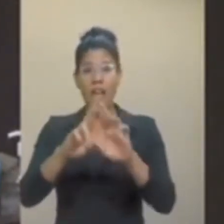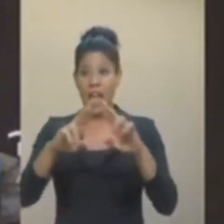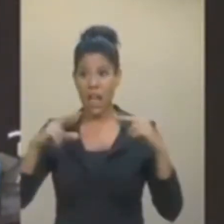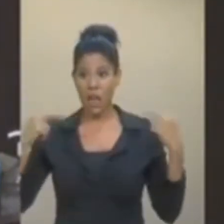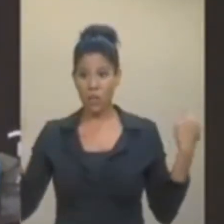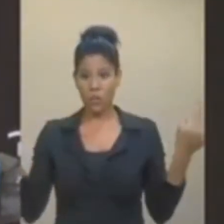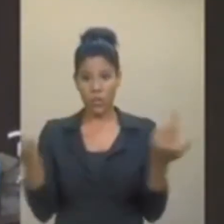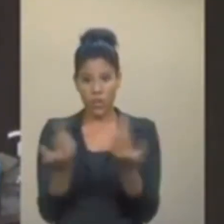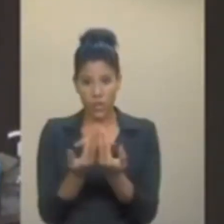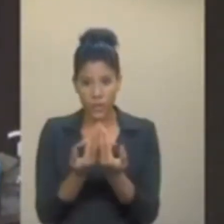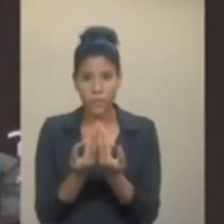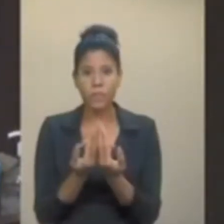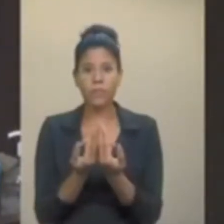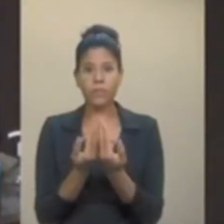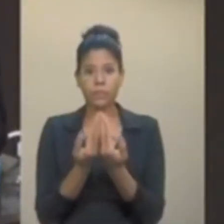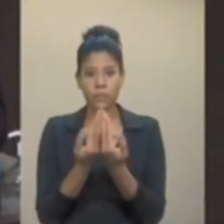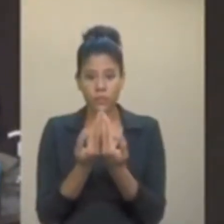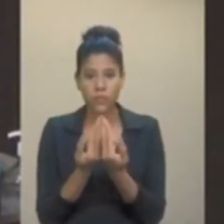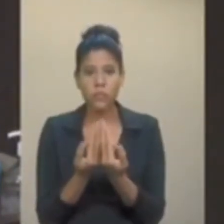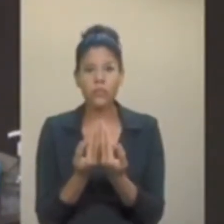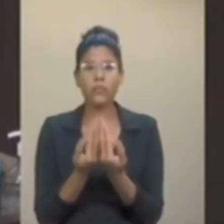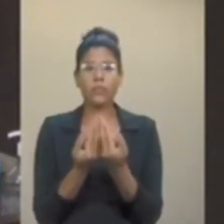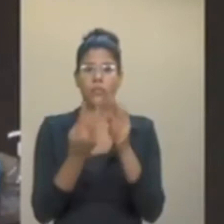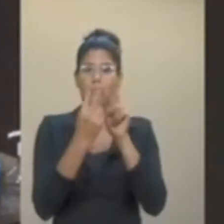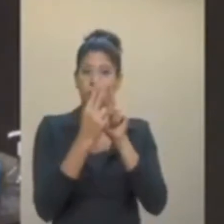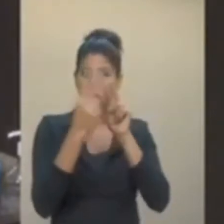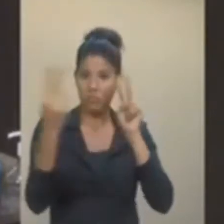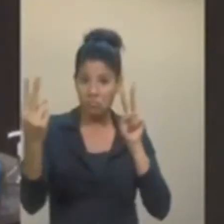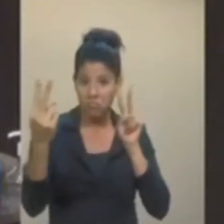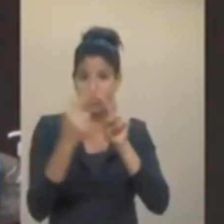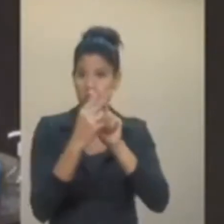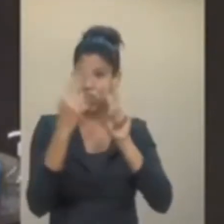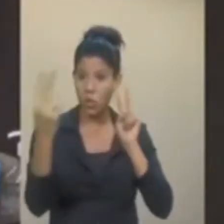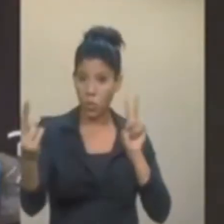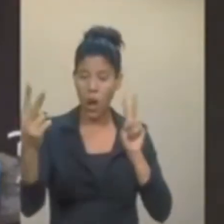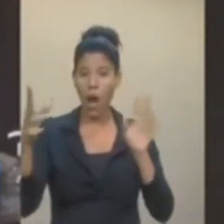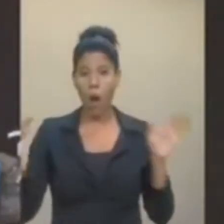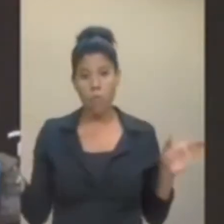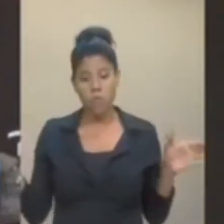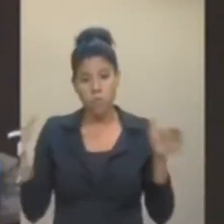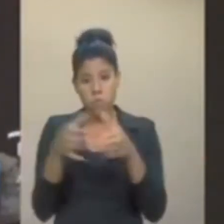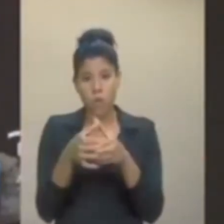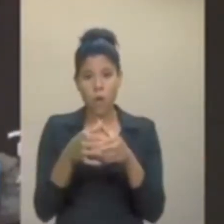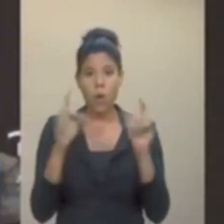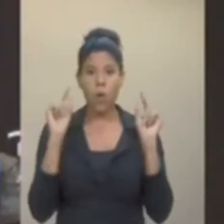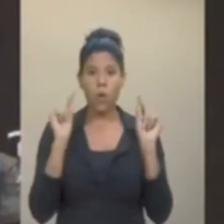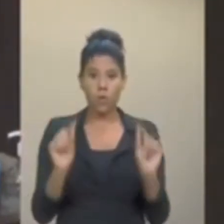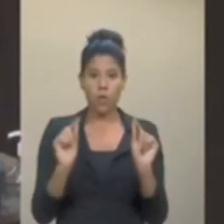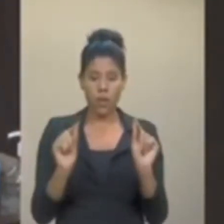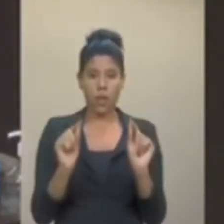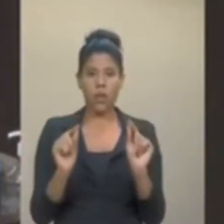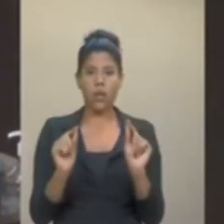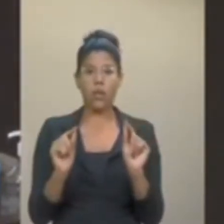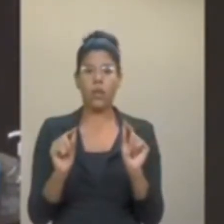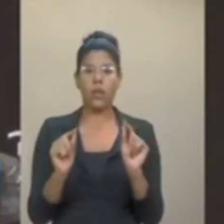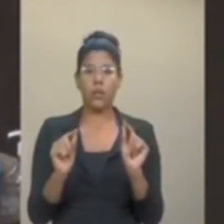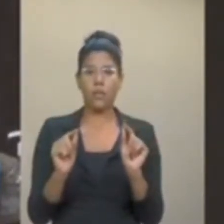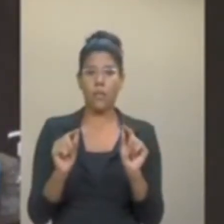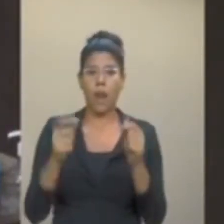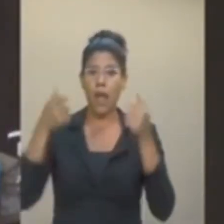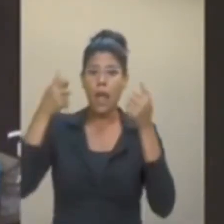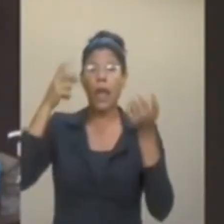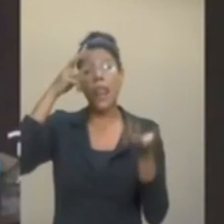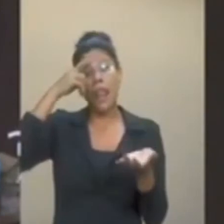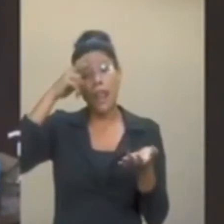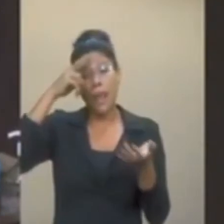possível, nas plataformas que assim permitem, para fazer memória e